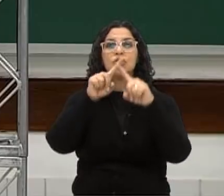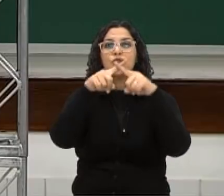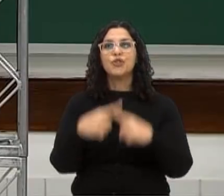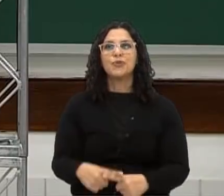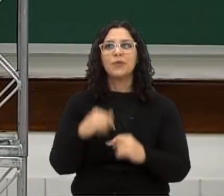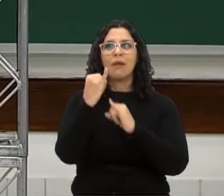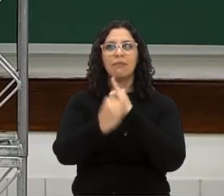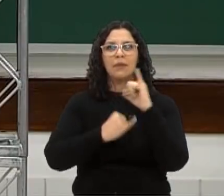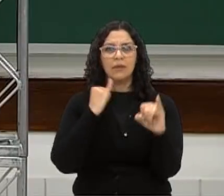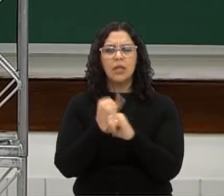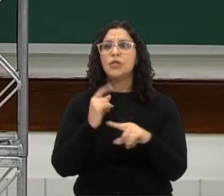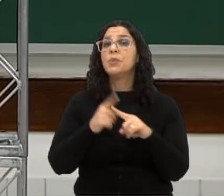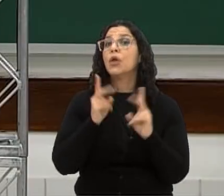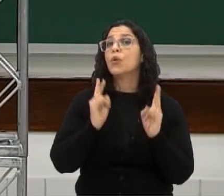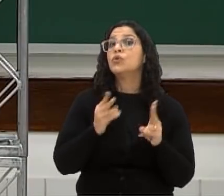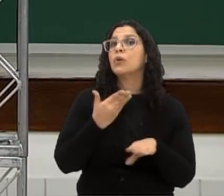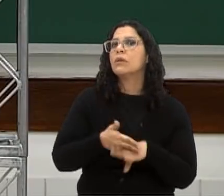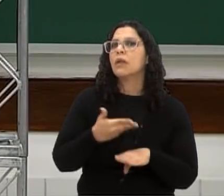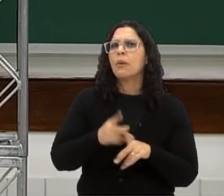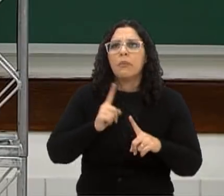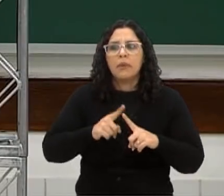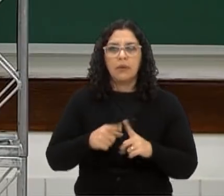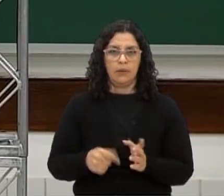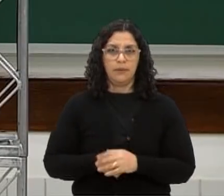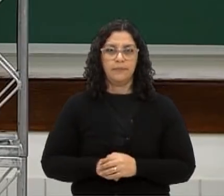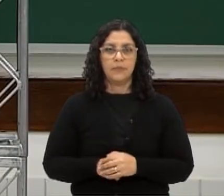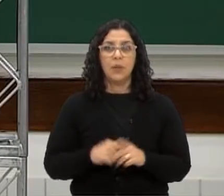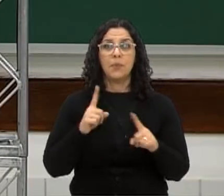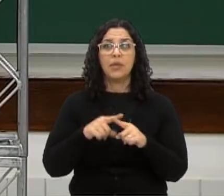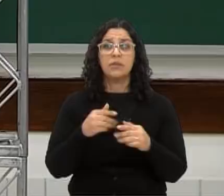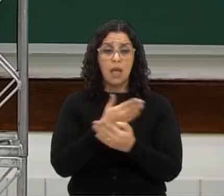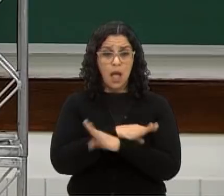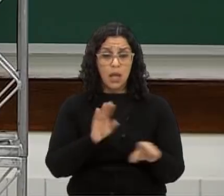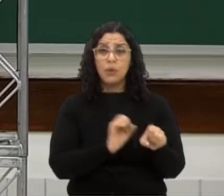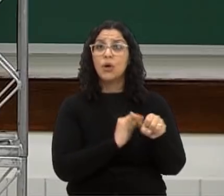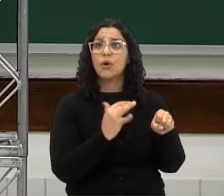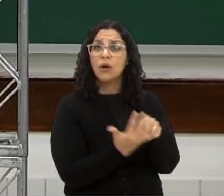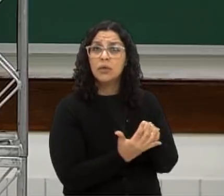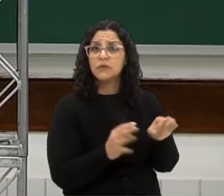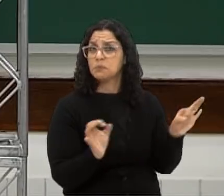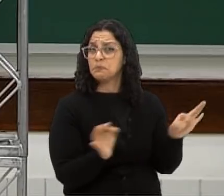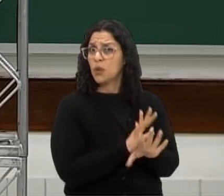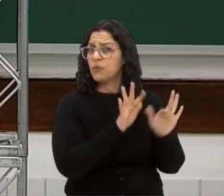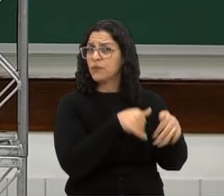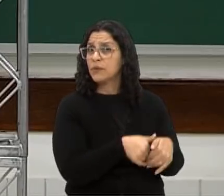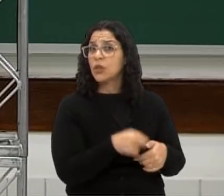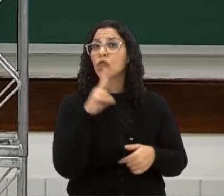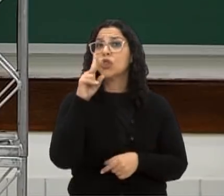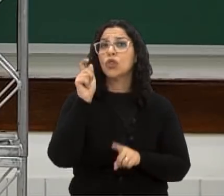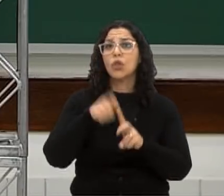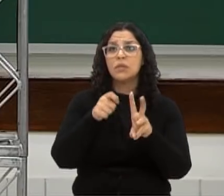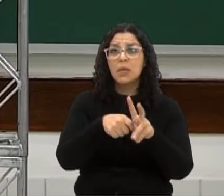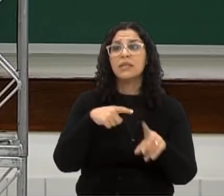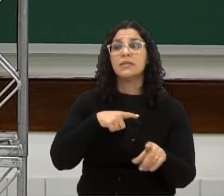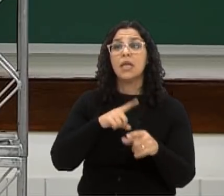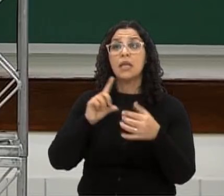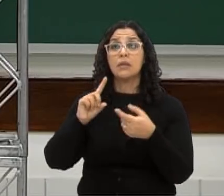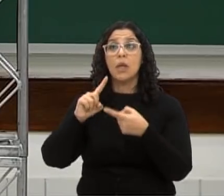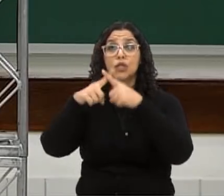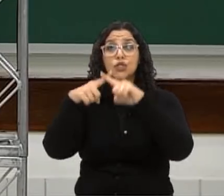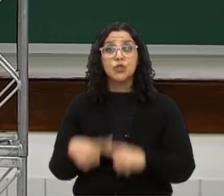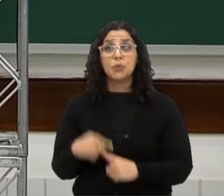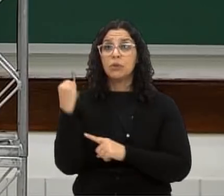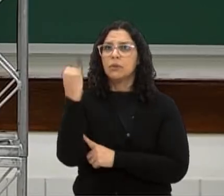online. Por que eles têm que continuar o treinamento? Porque acabou a pandemia e daqui 2 meses vai ter um